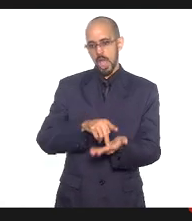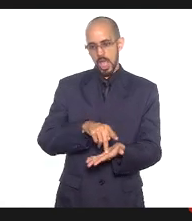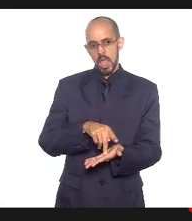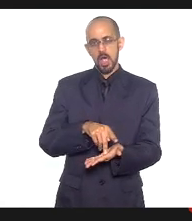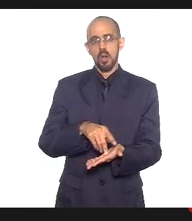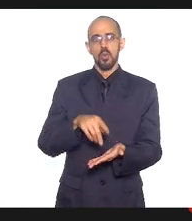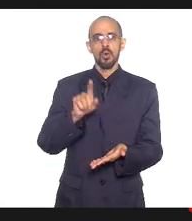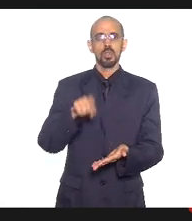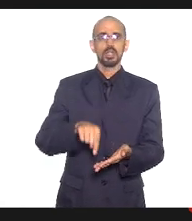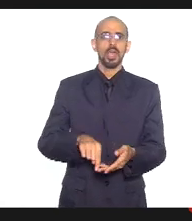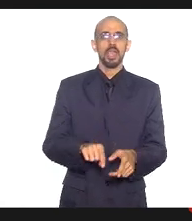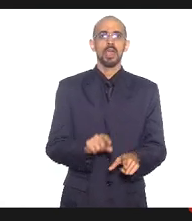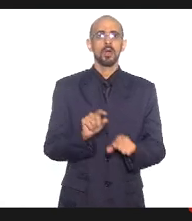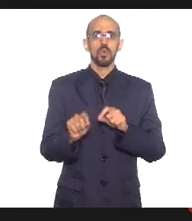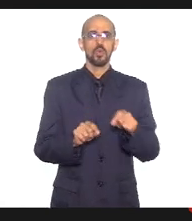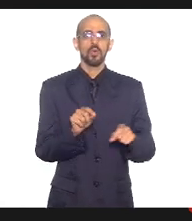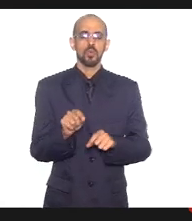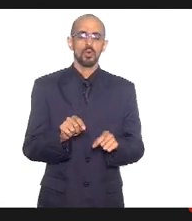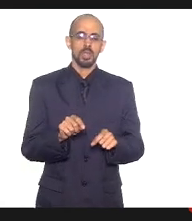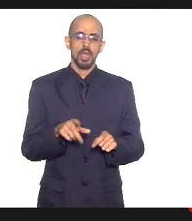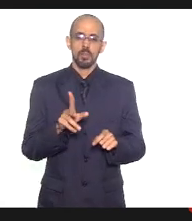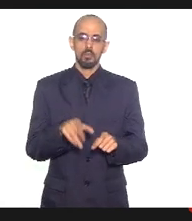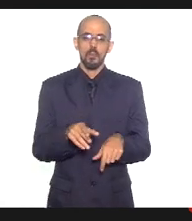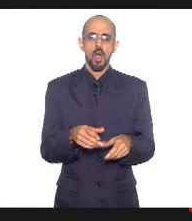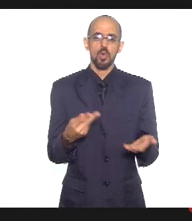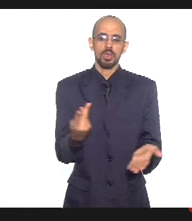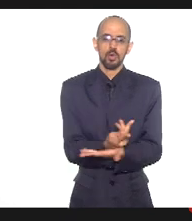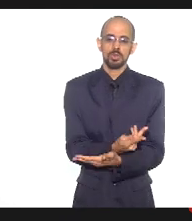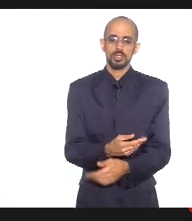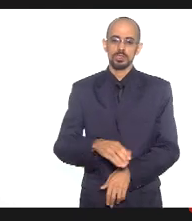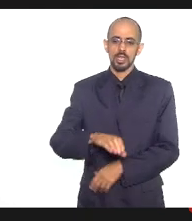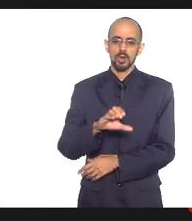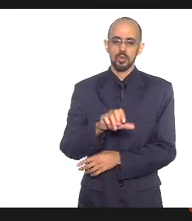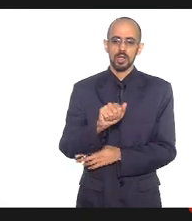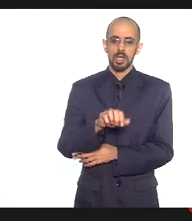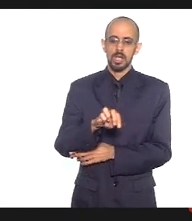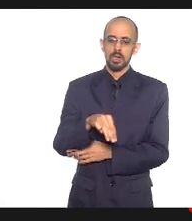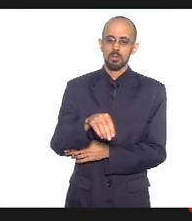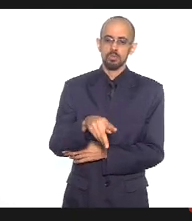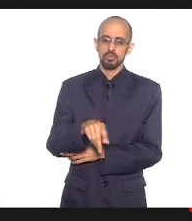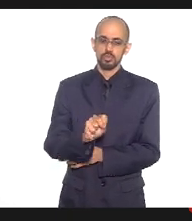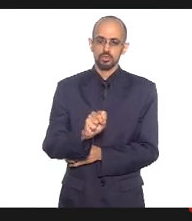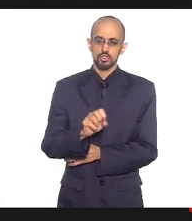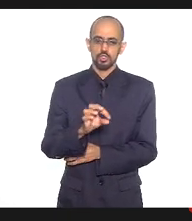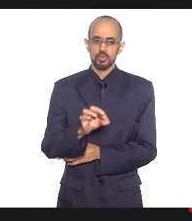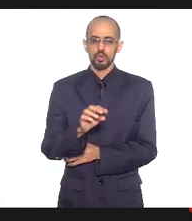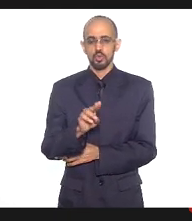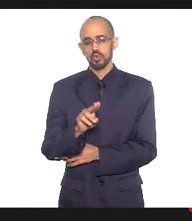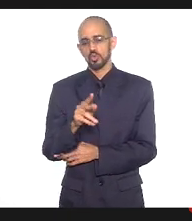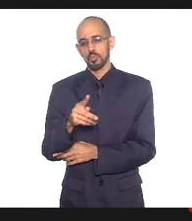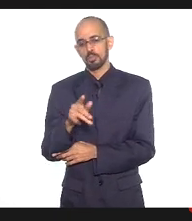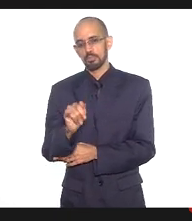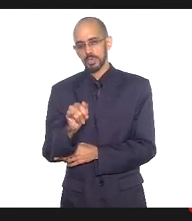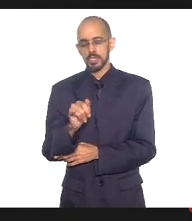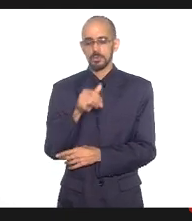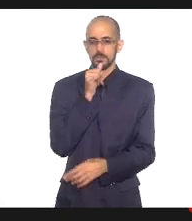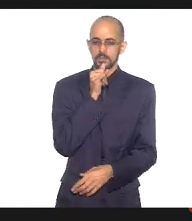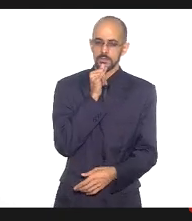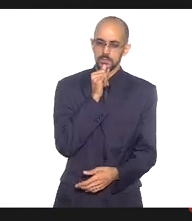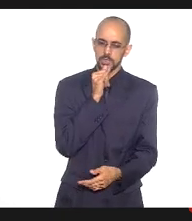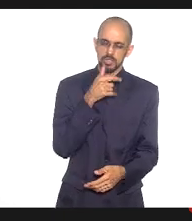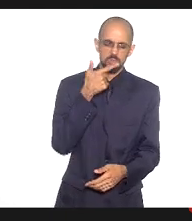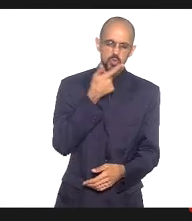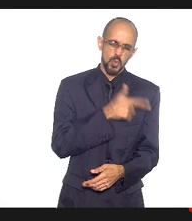que se encontram os campos de Tupi, Iracema, do BMS-11, e mesmo os campos de